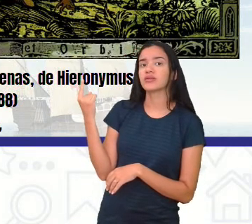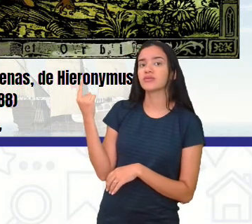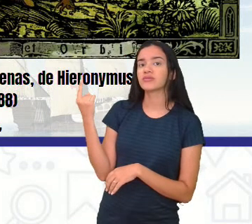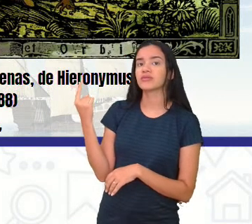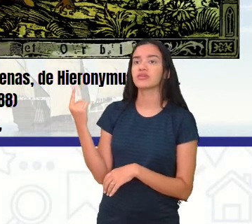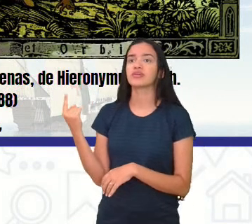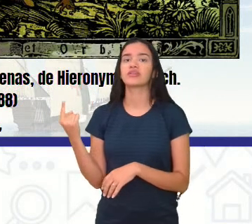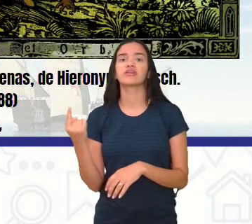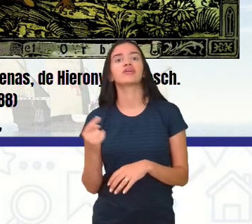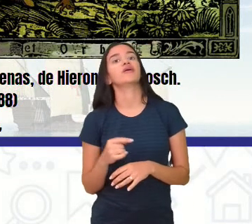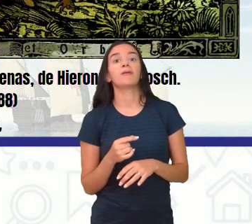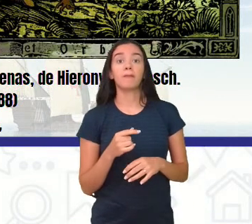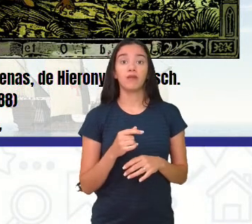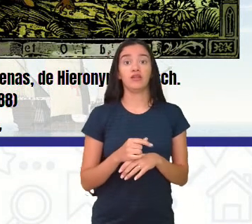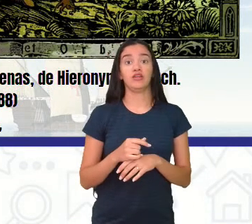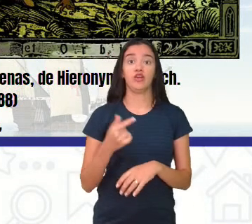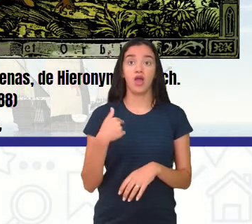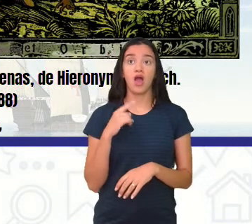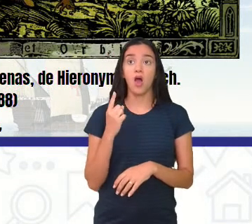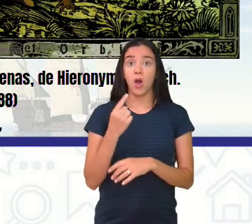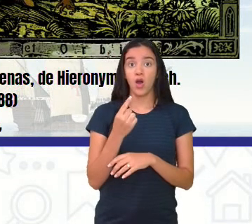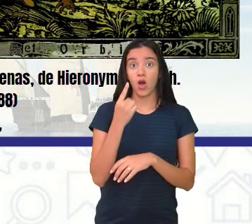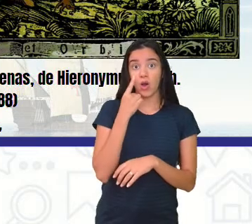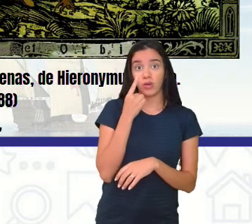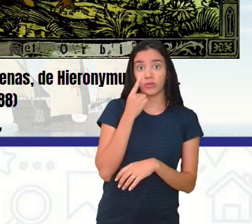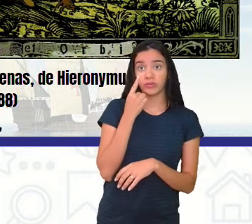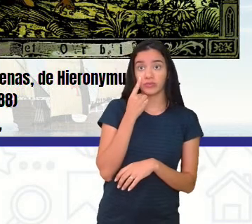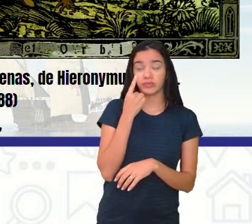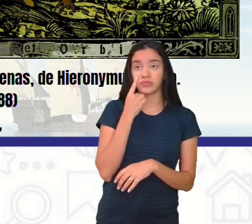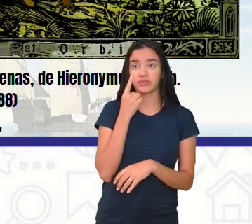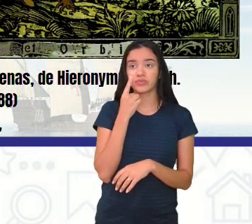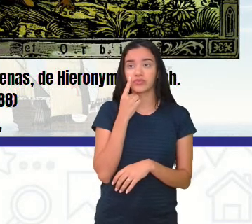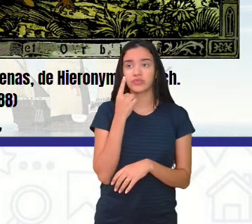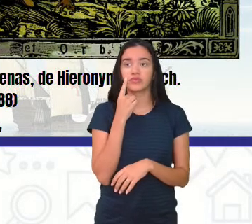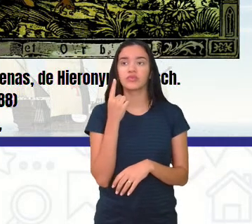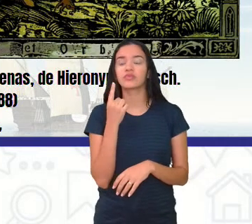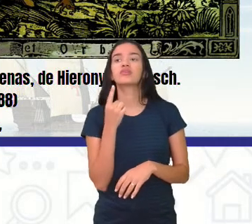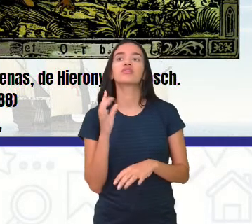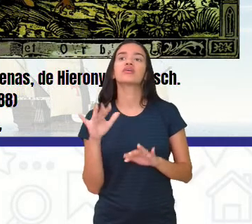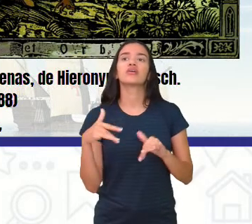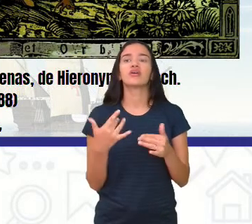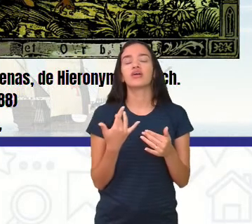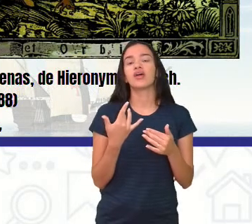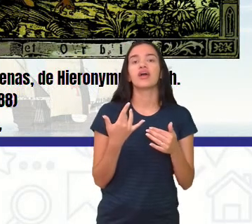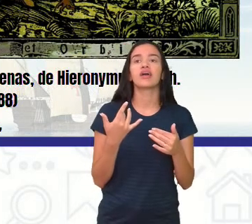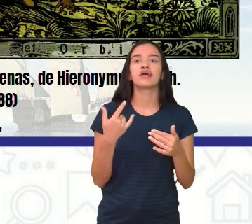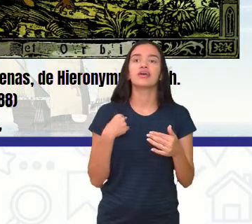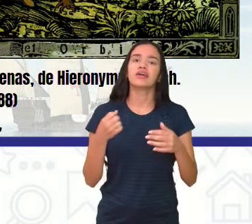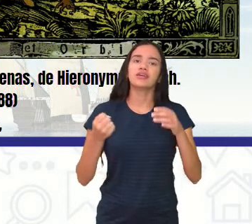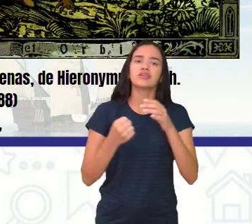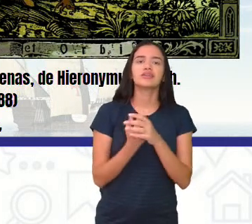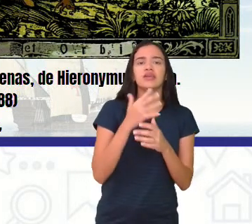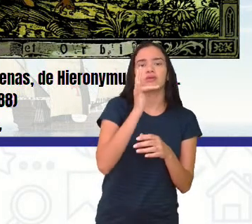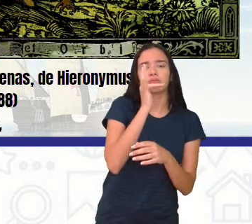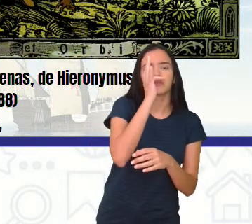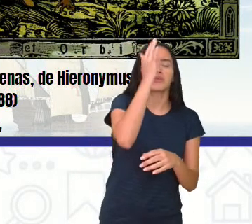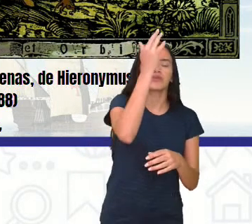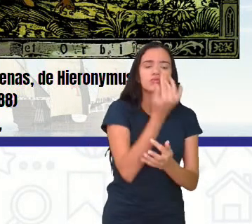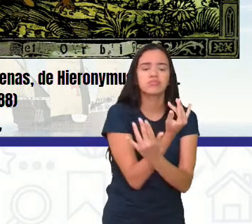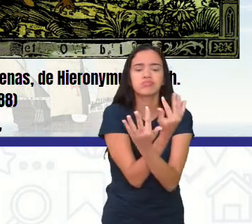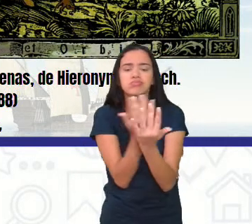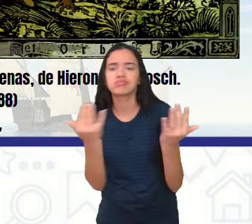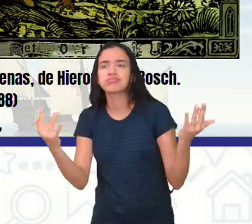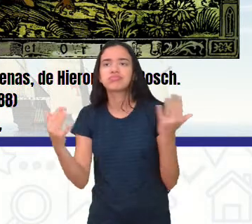da esquerda, a gente tem, o um Jardim das